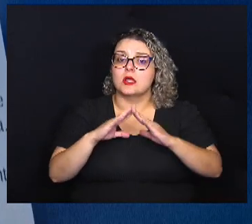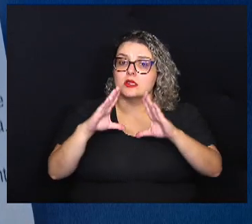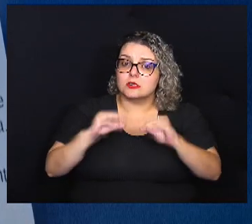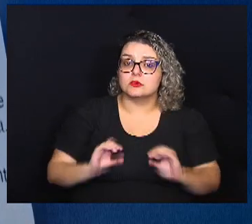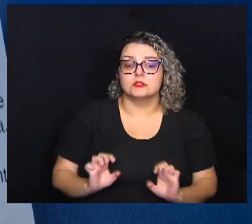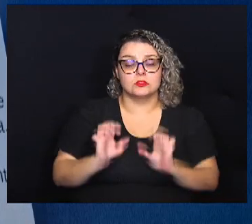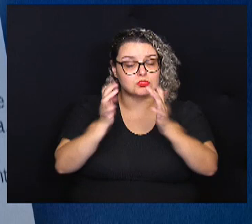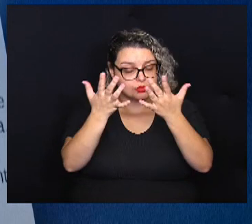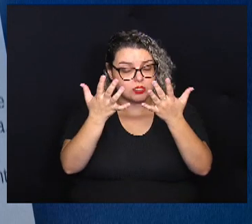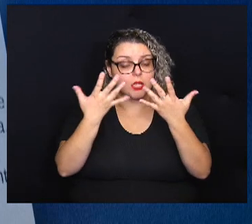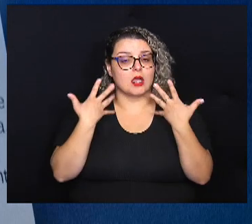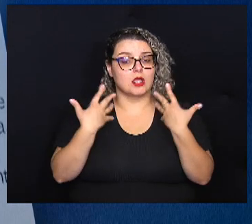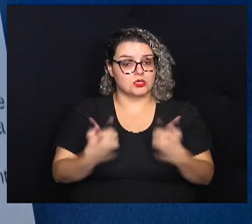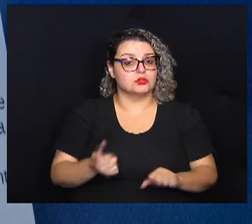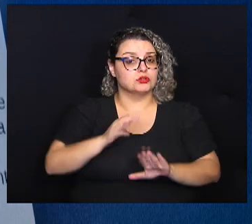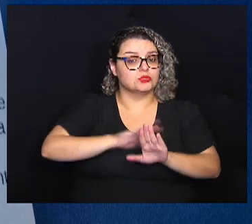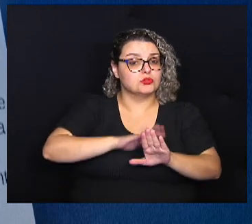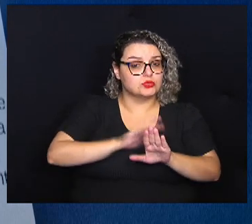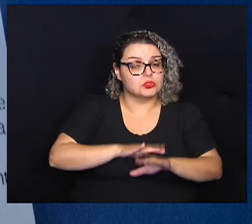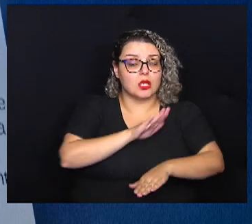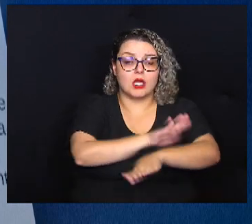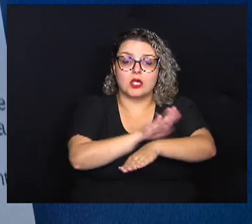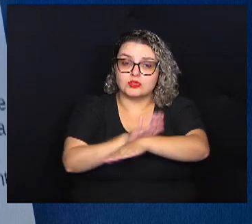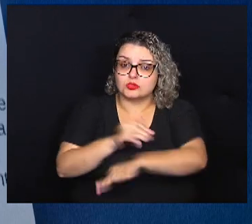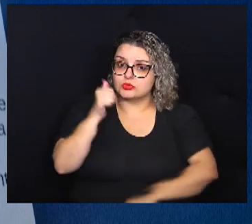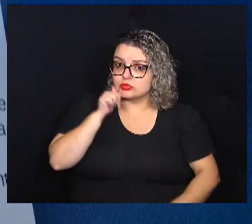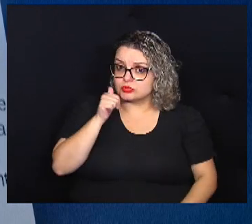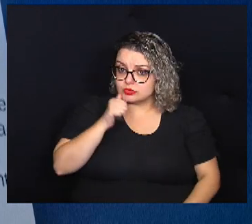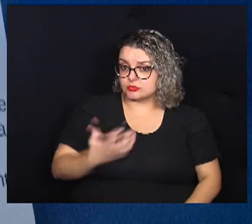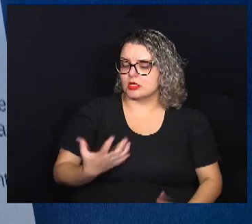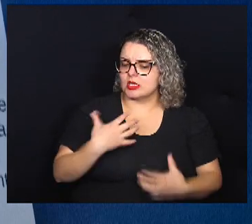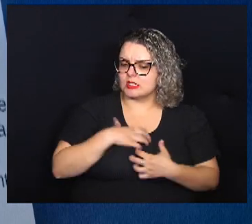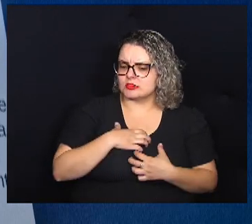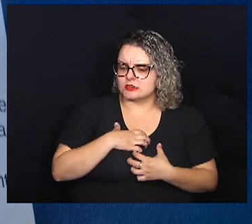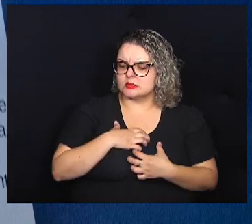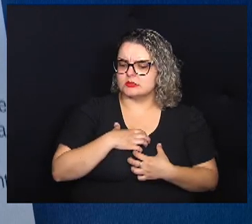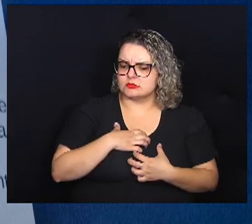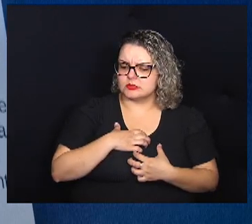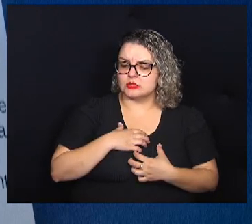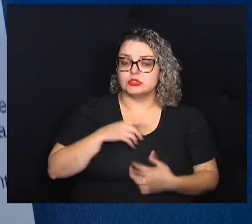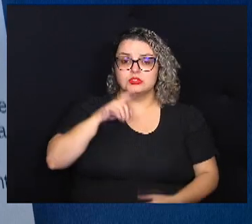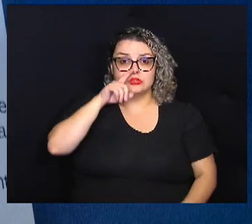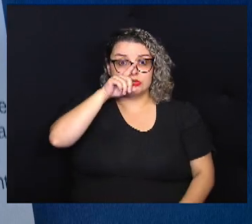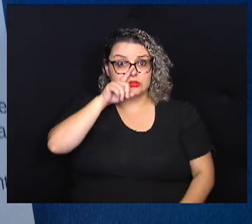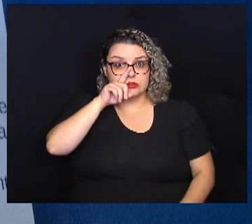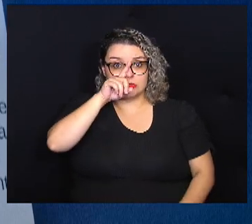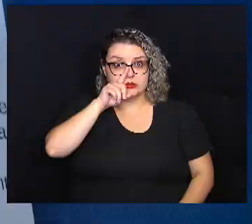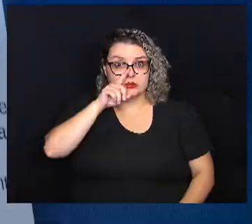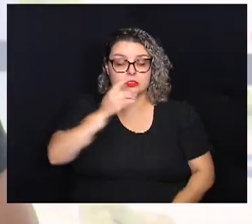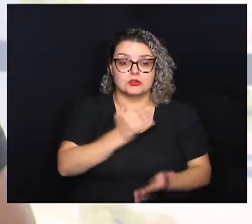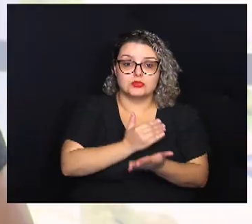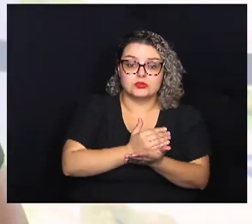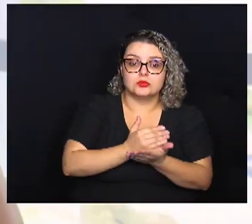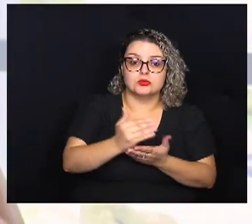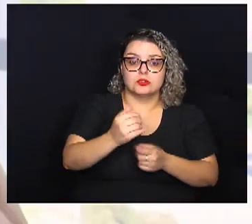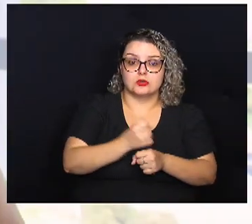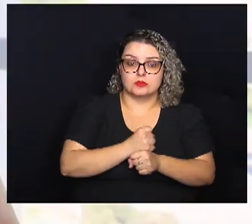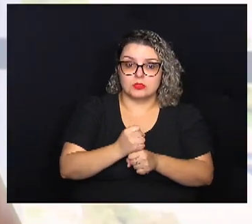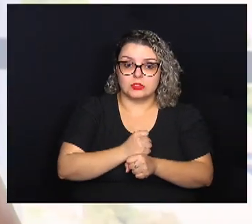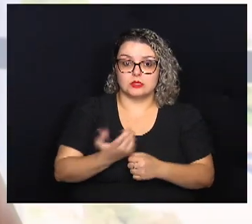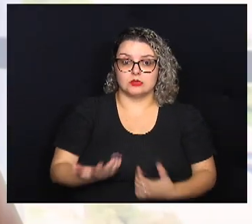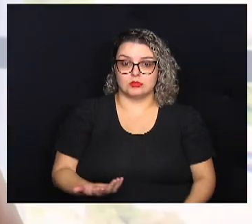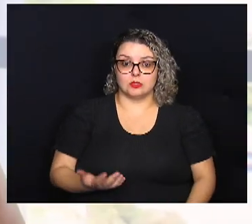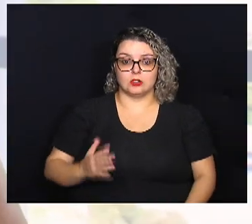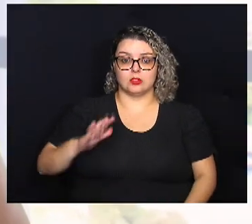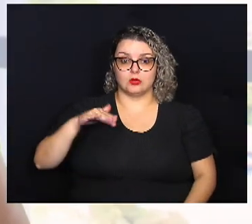eventos a adotarem medidas de auxílio à mulher que se sinta em situação de risco desde o início do ano. Desde o começo, quando